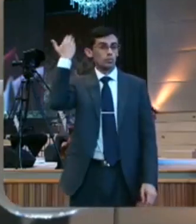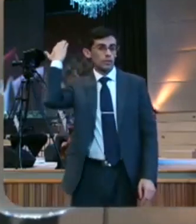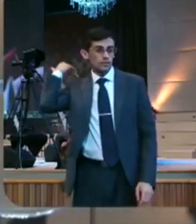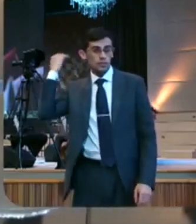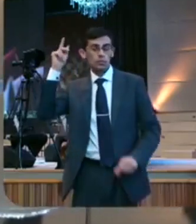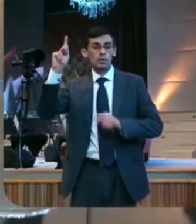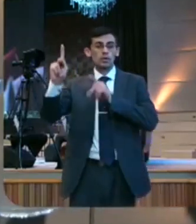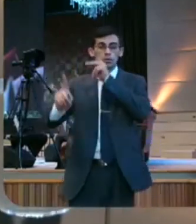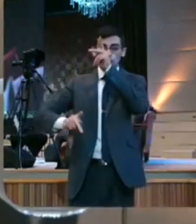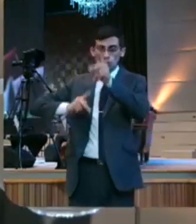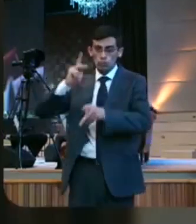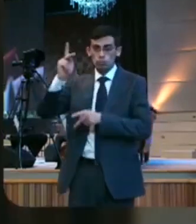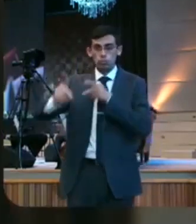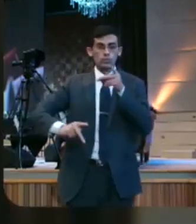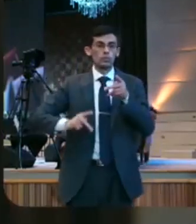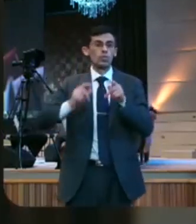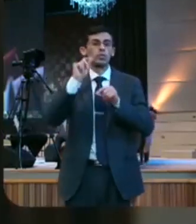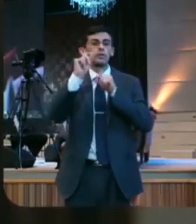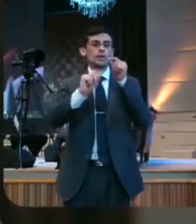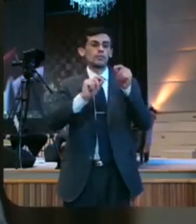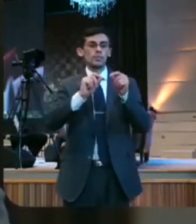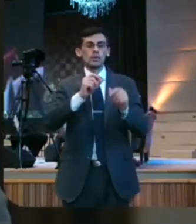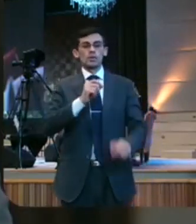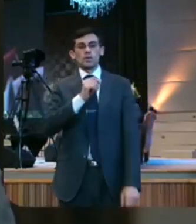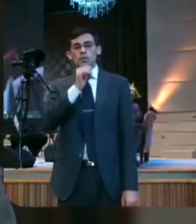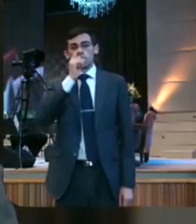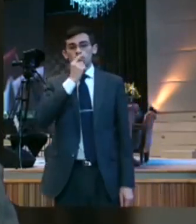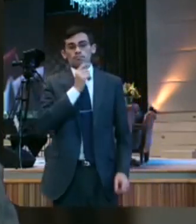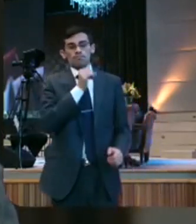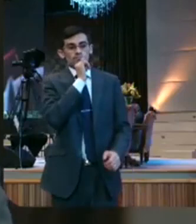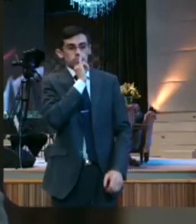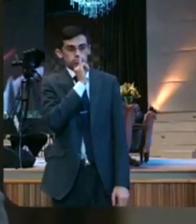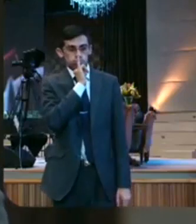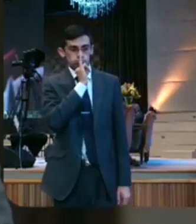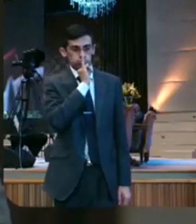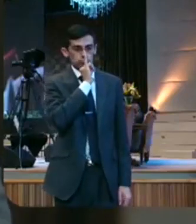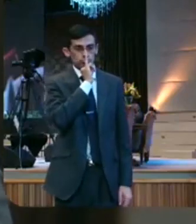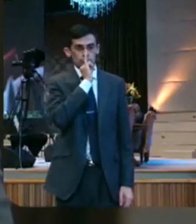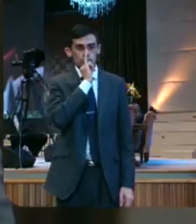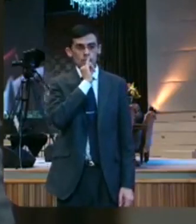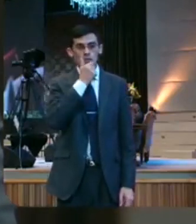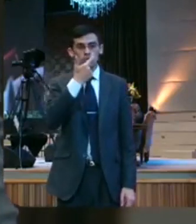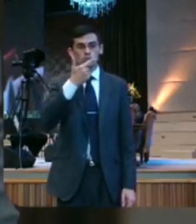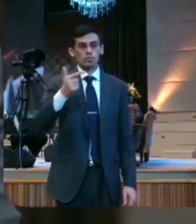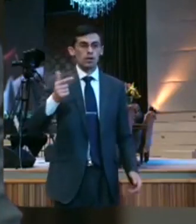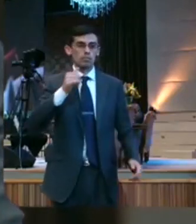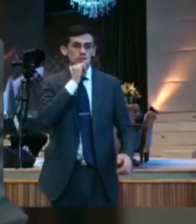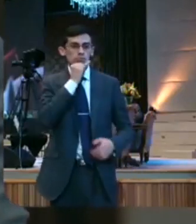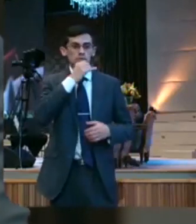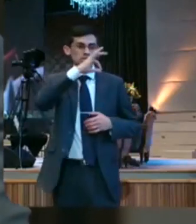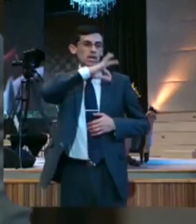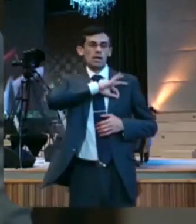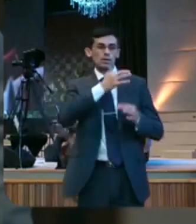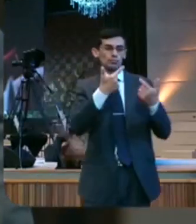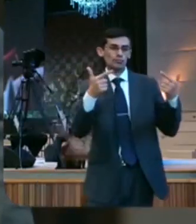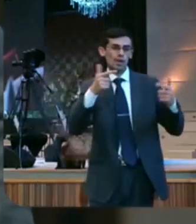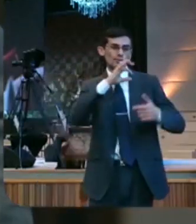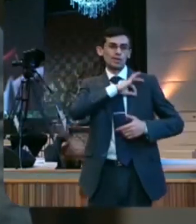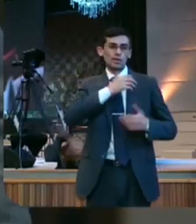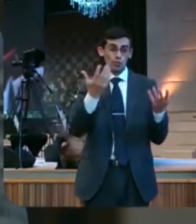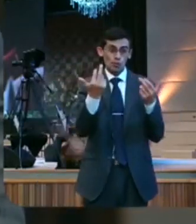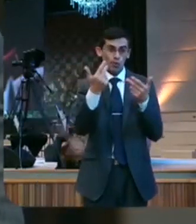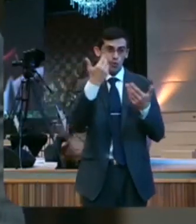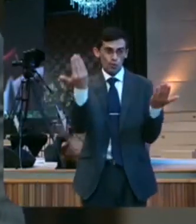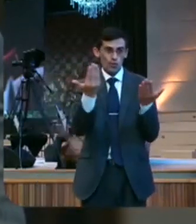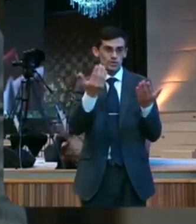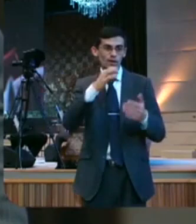dos povos em geral, é que não havia soldado assalariado naquele tempo.